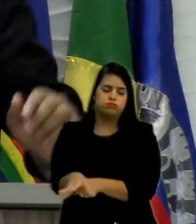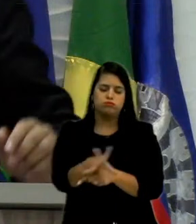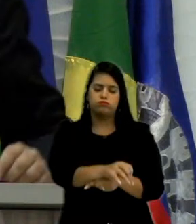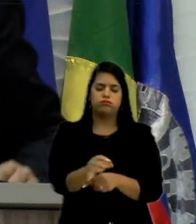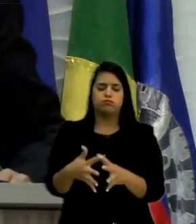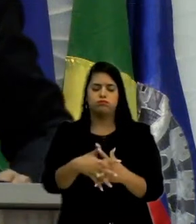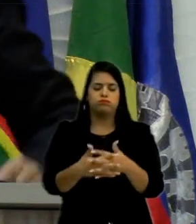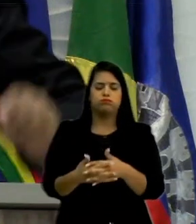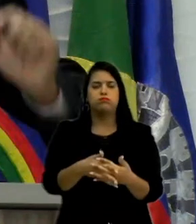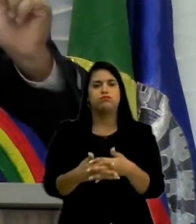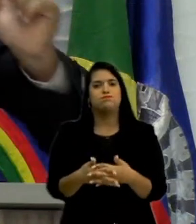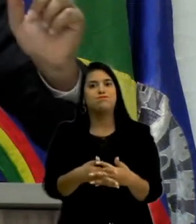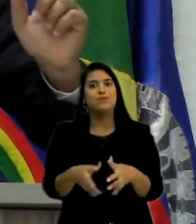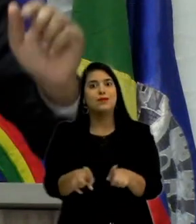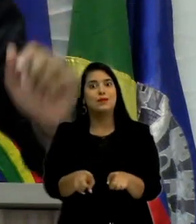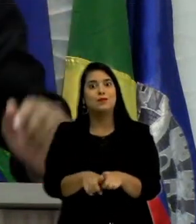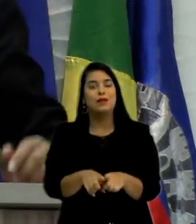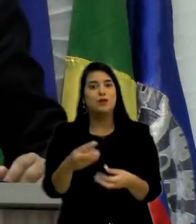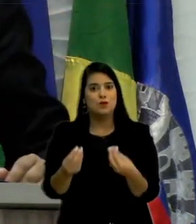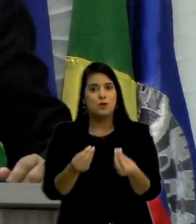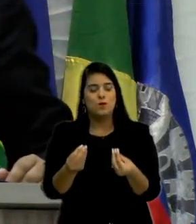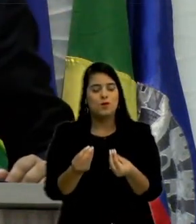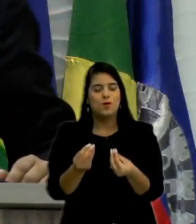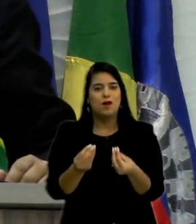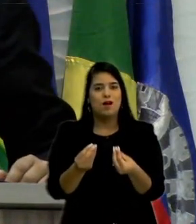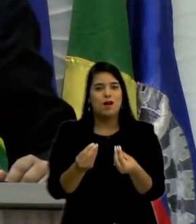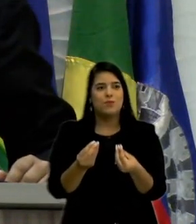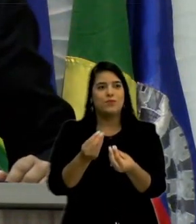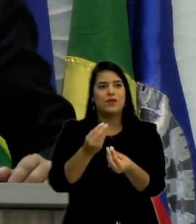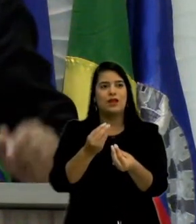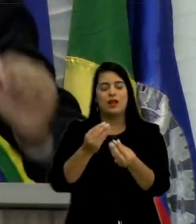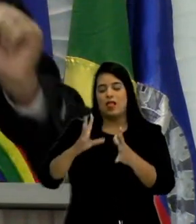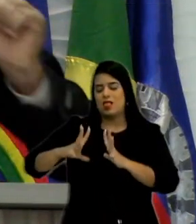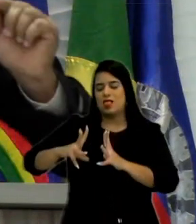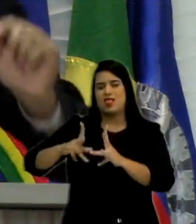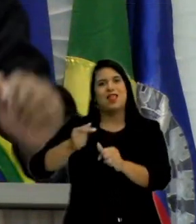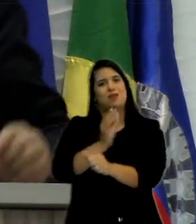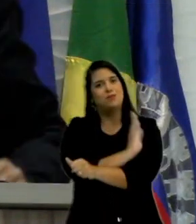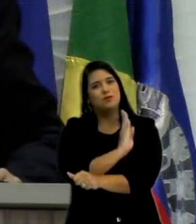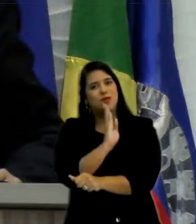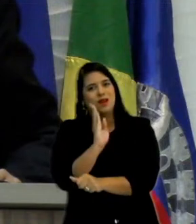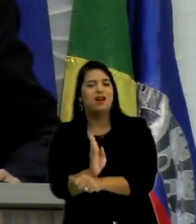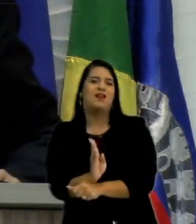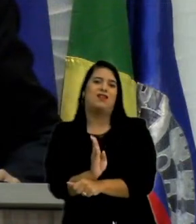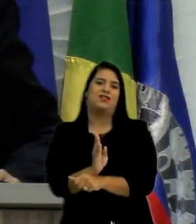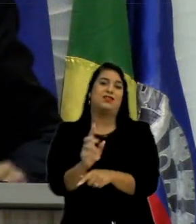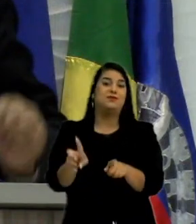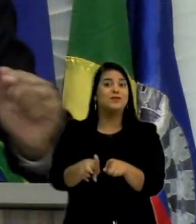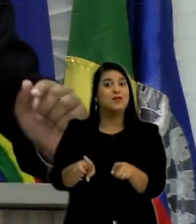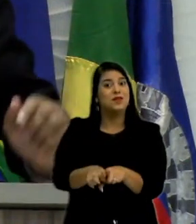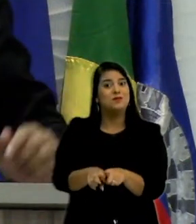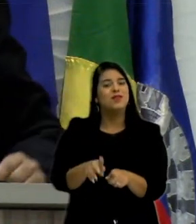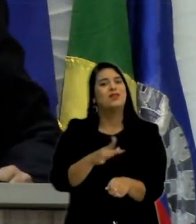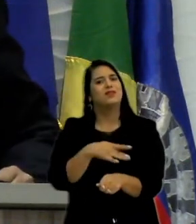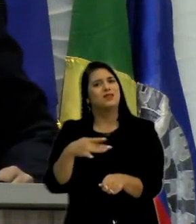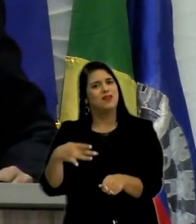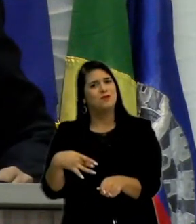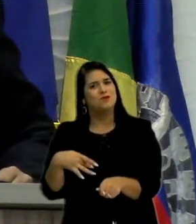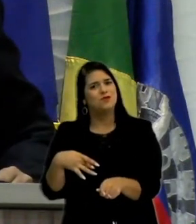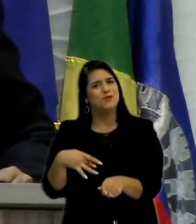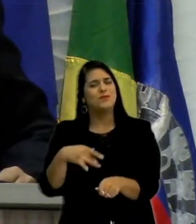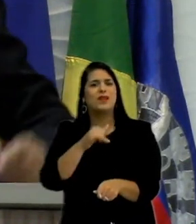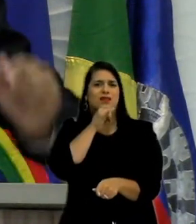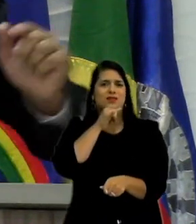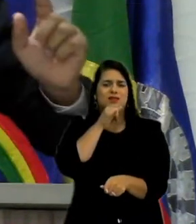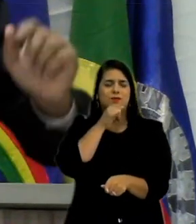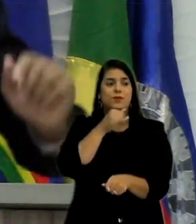de barreiros, na saúde, com operações. E quem eu estou falando aqui sabe que ele